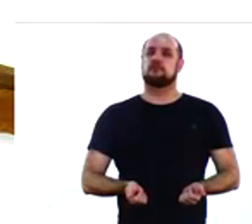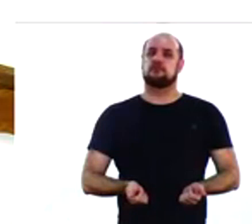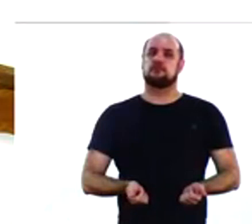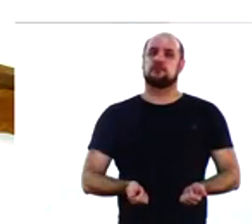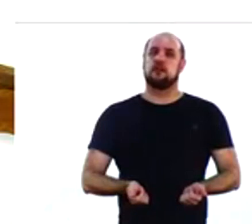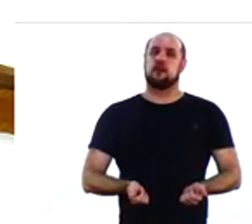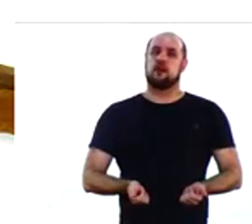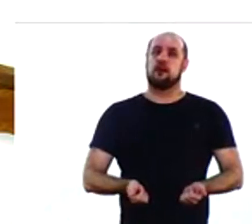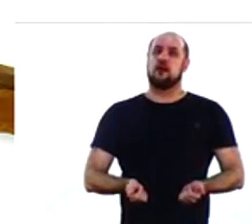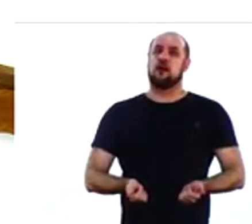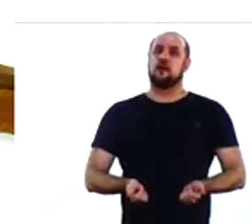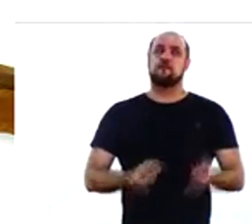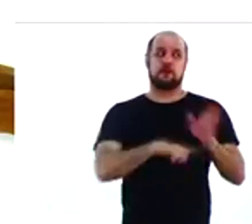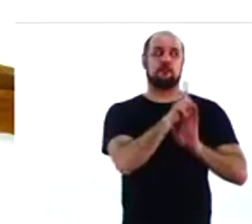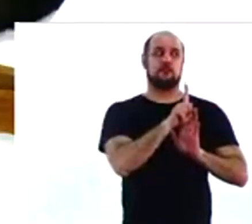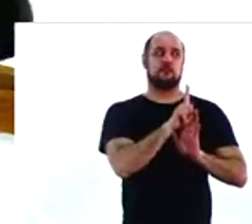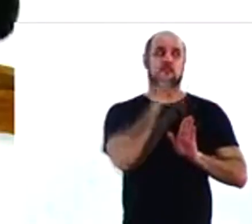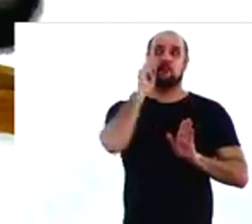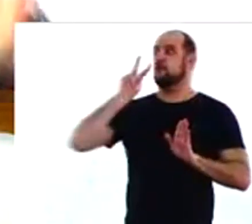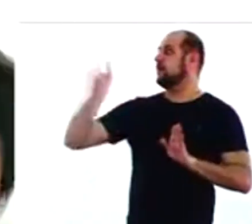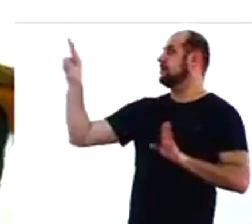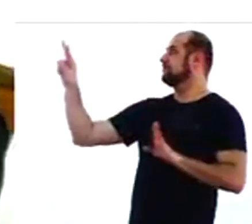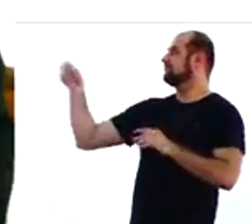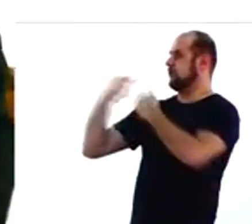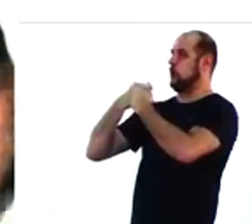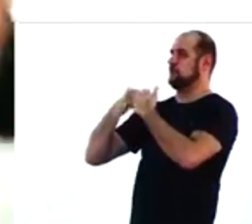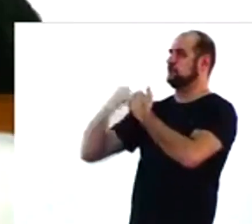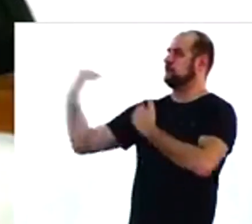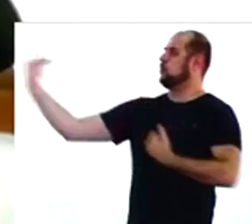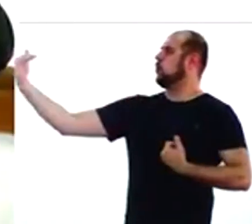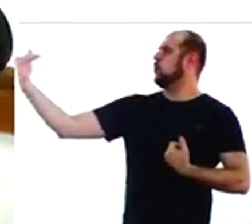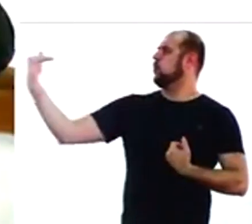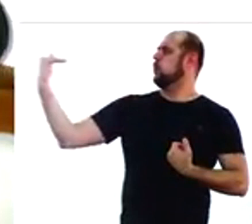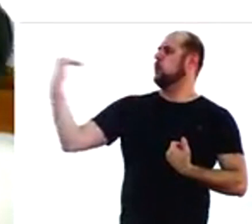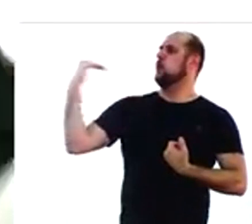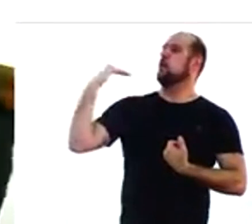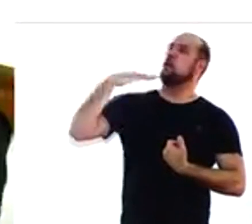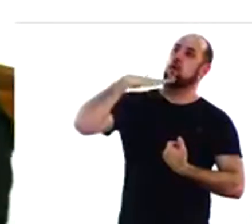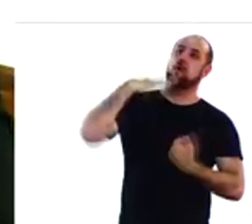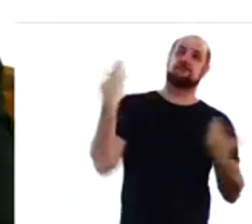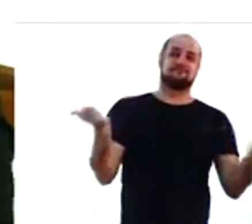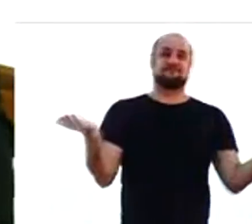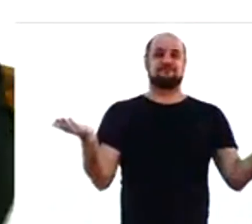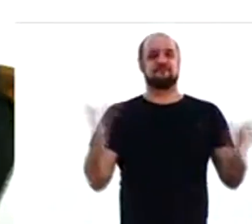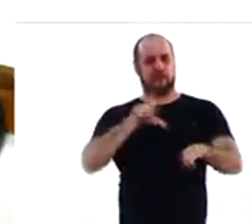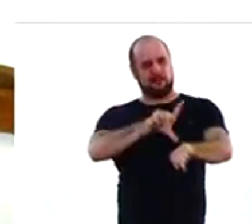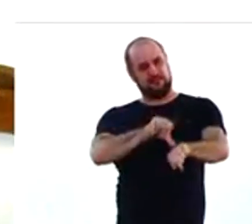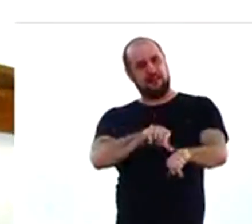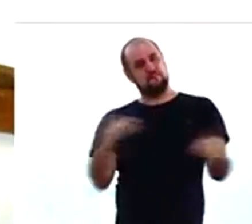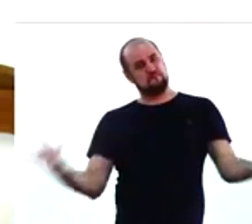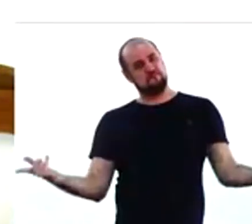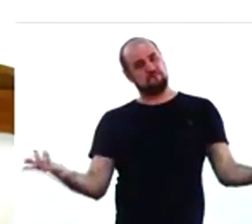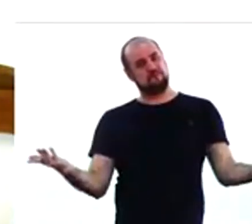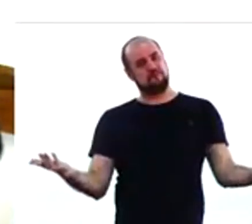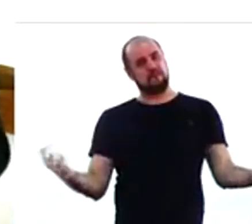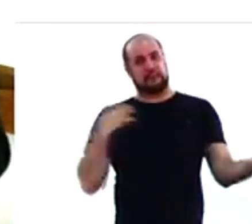o T5 apontou lá. Um pouquinho atrasado, mas passou. Por que eu não estava